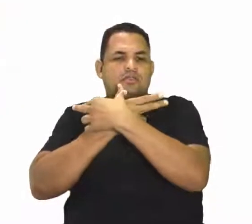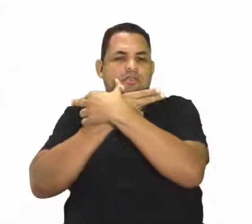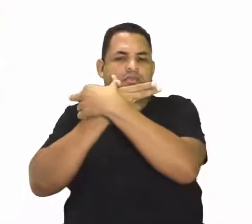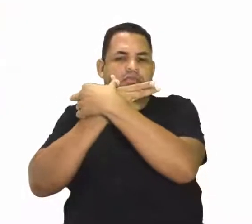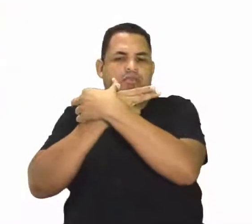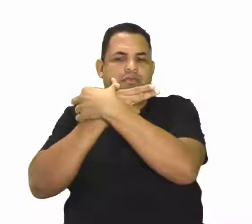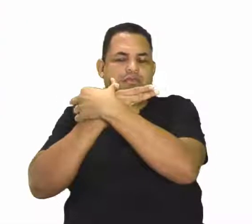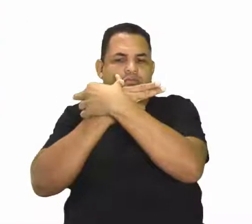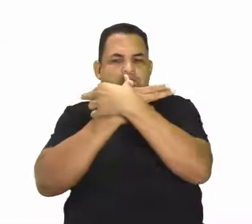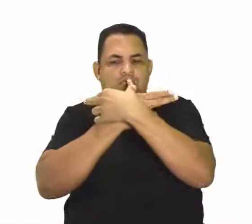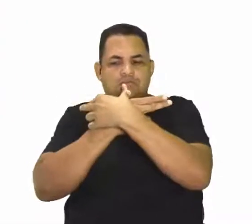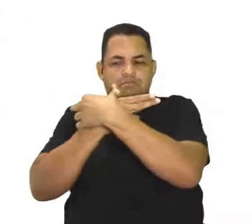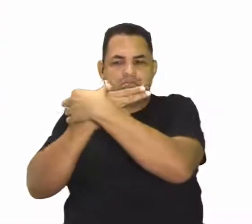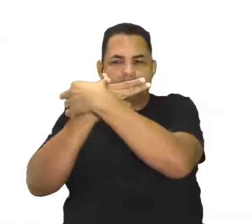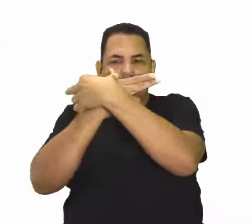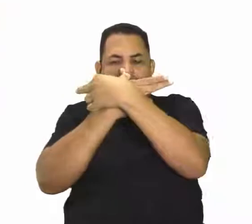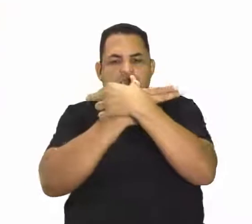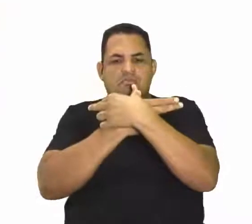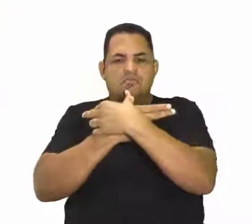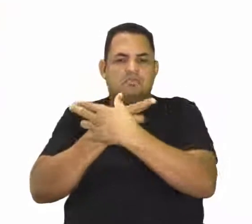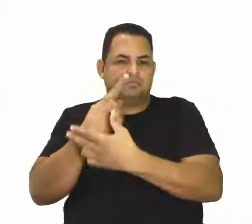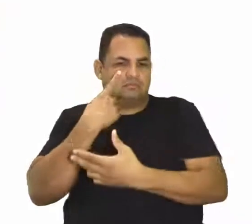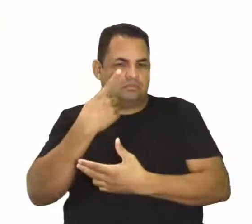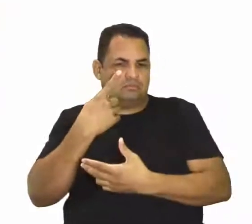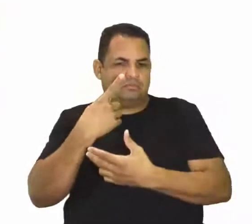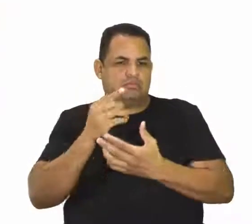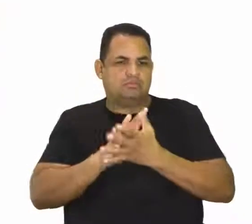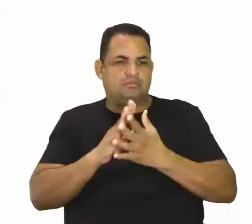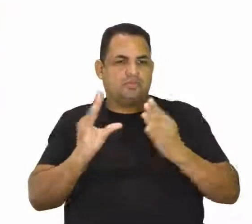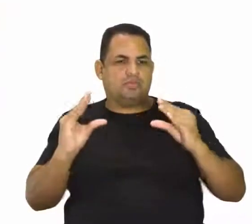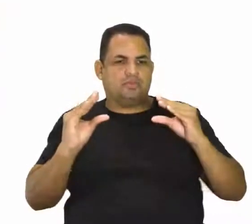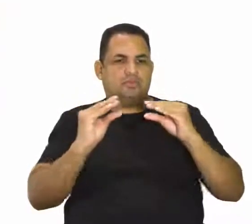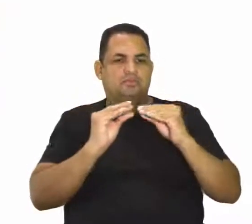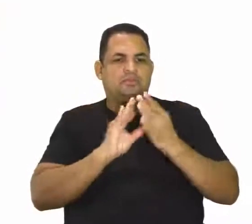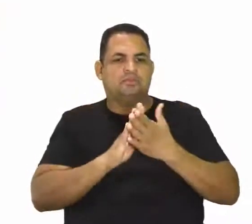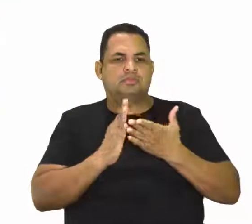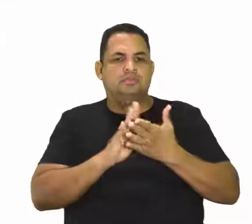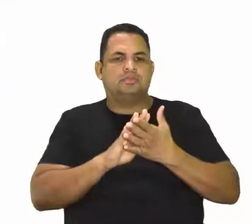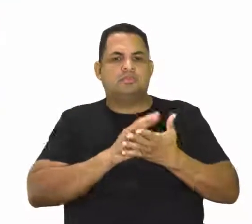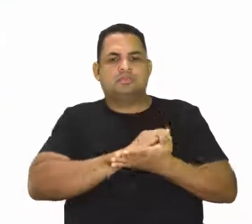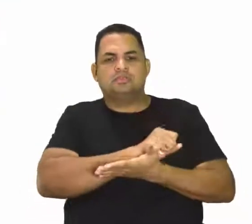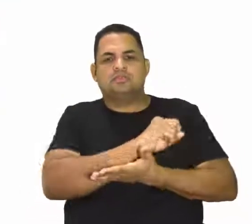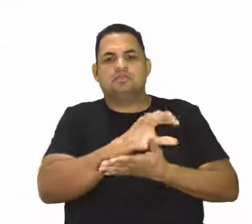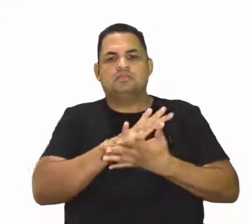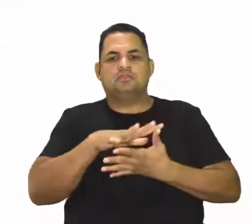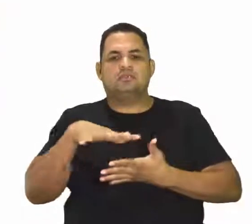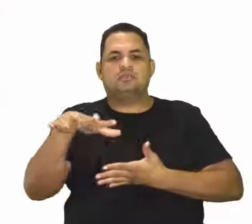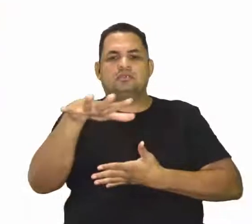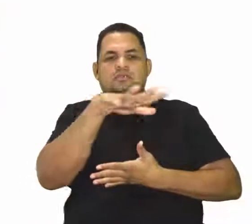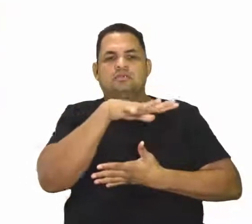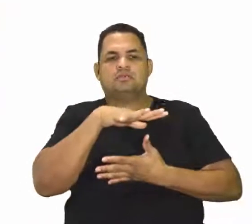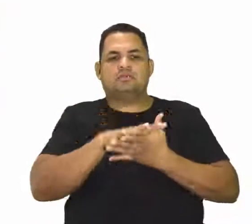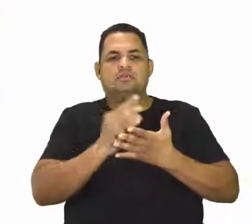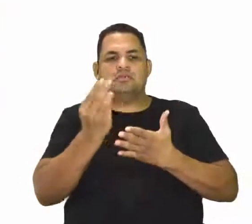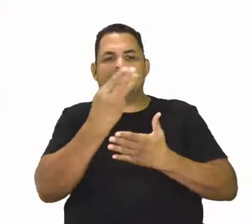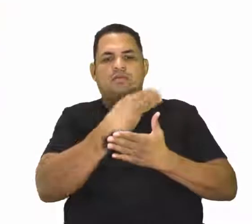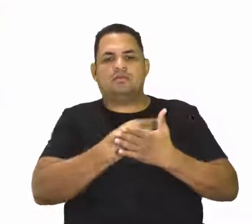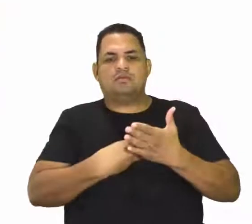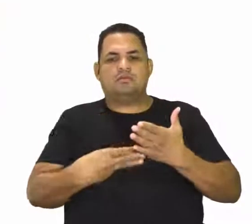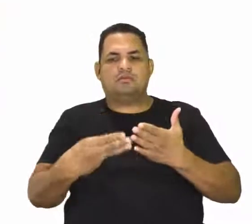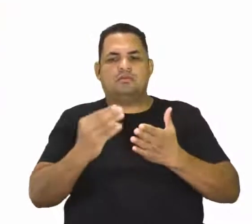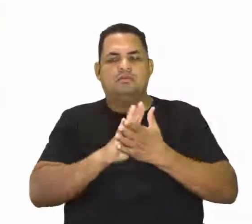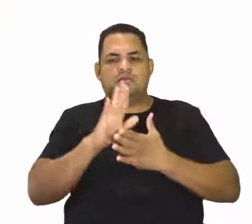visão sintética da distribuição espacial dessas áreas, produção, informação e mapa, que